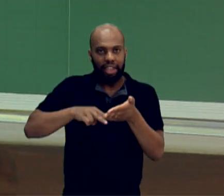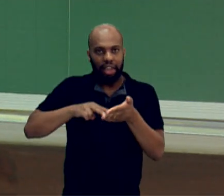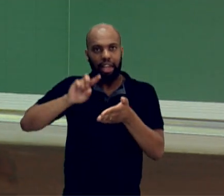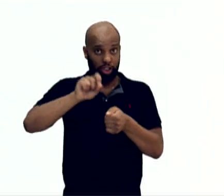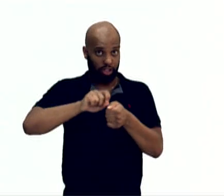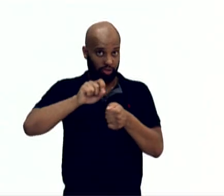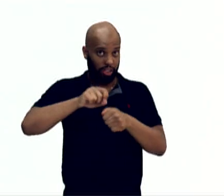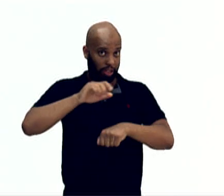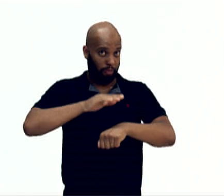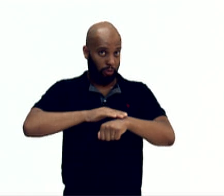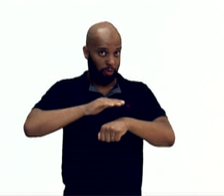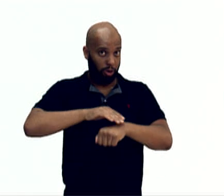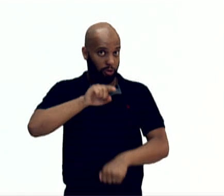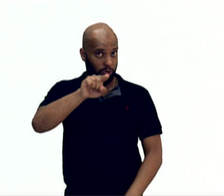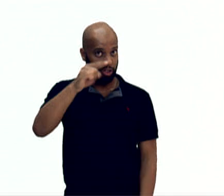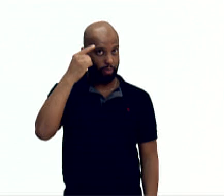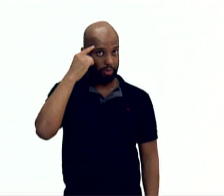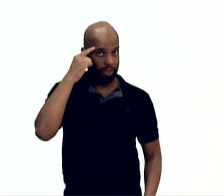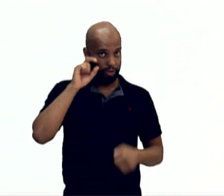vocês pensarem.